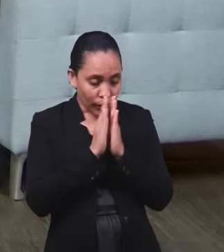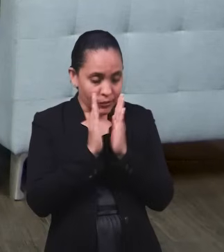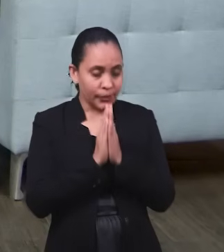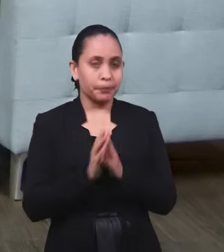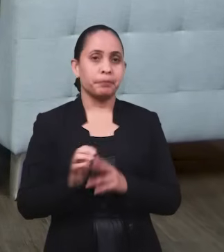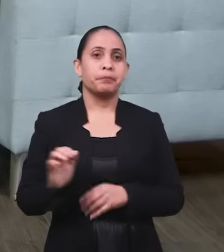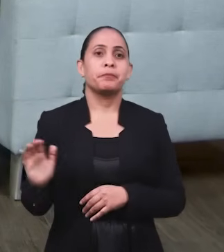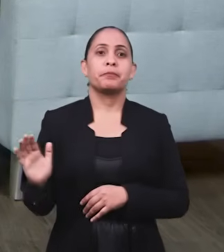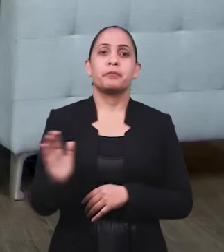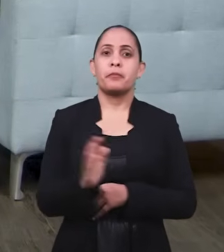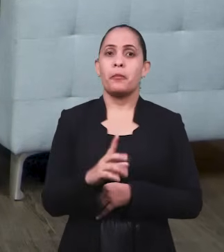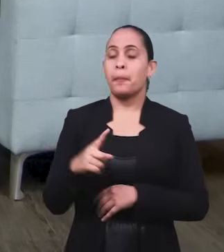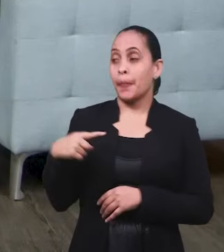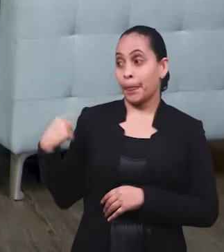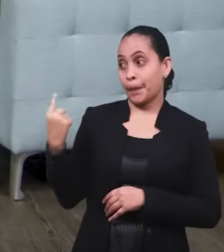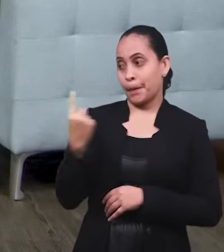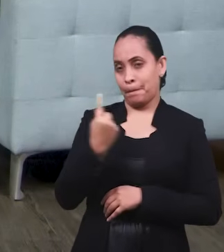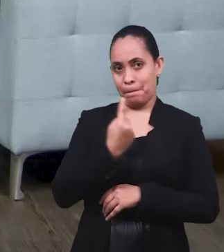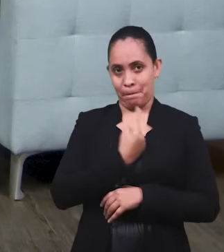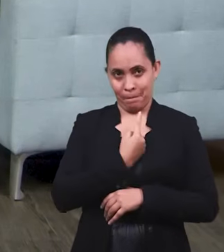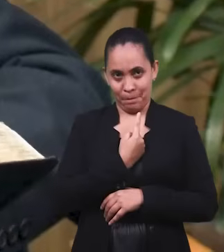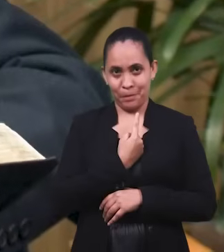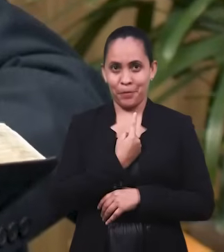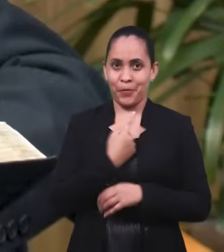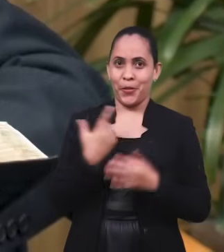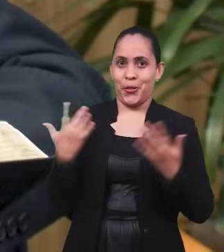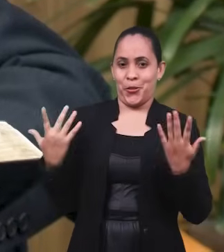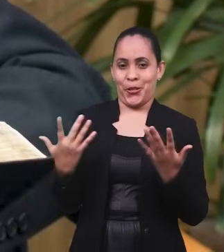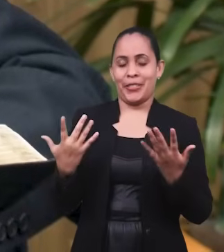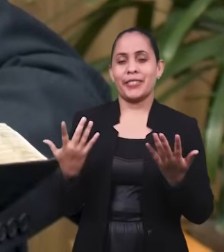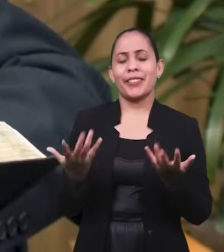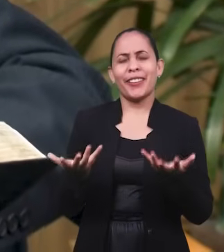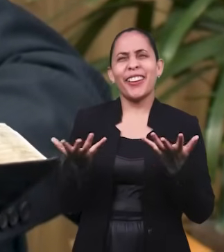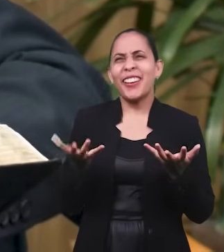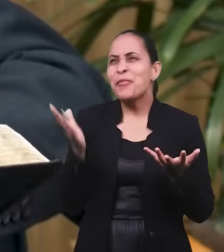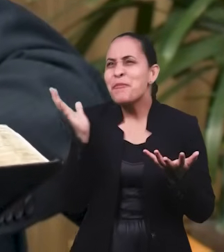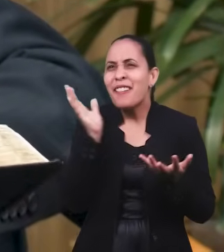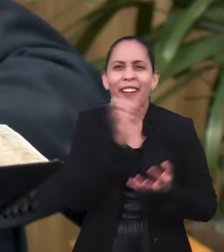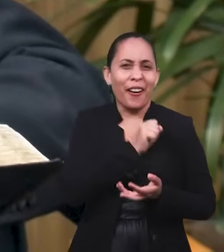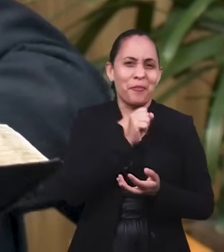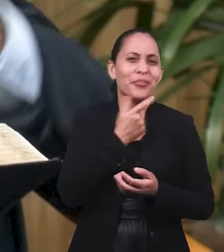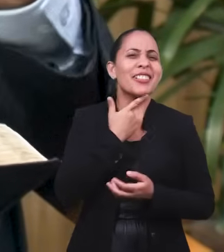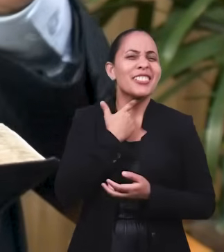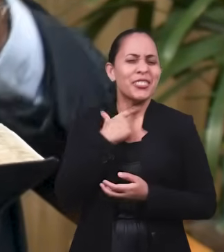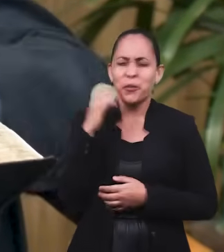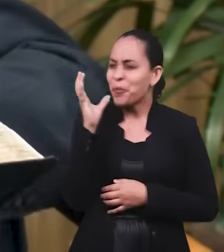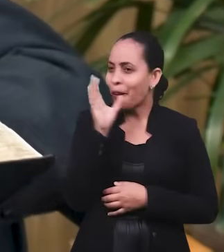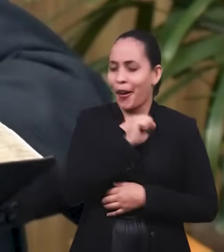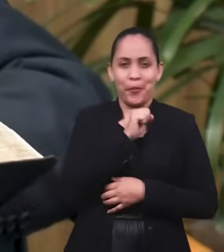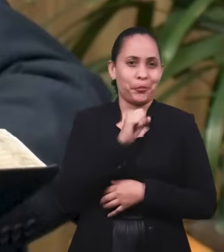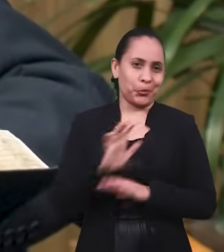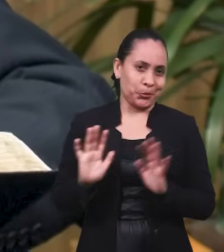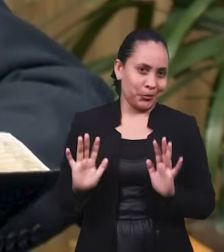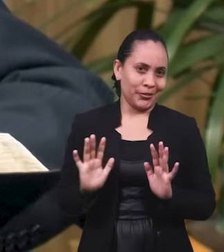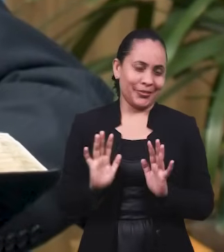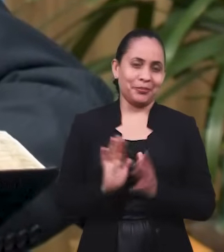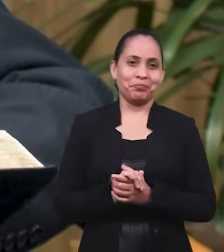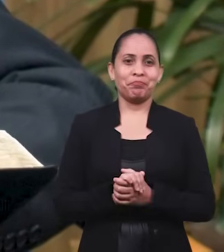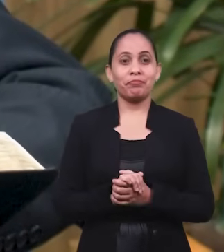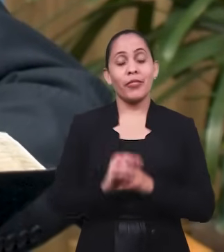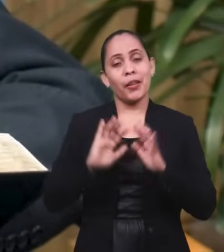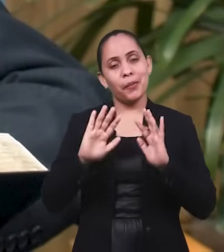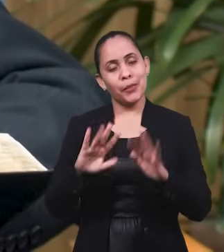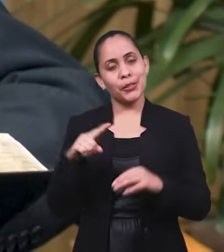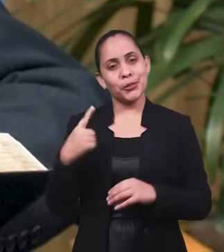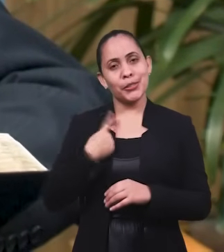na oração? Nós somos muito imediatistas, nós queremos as coisas sempre para ontem, sempre muito rápido, mas